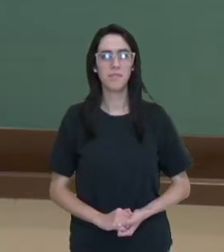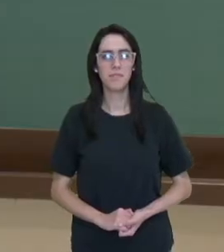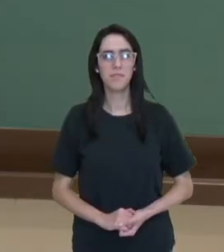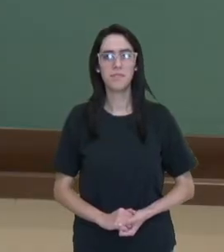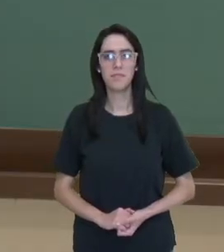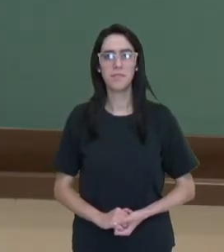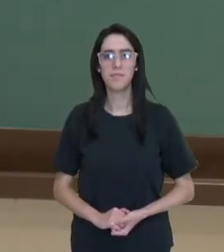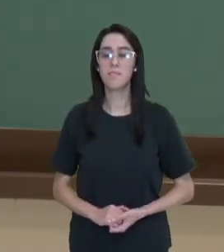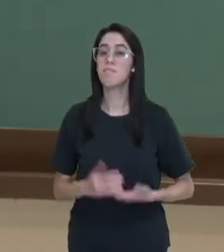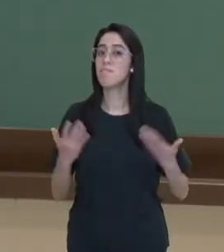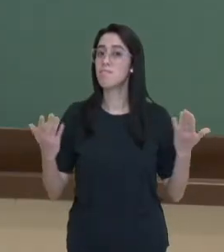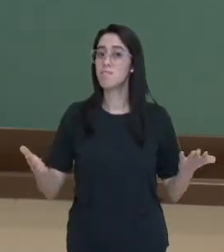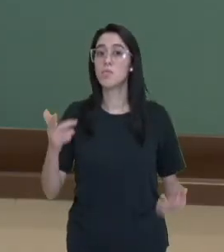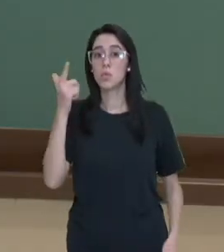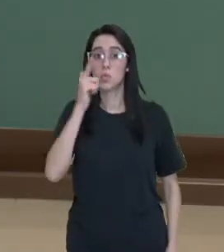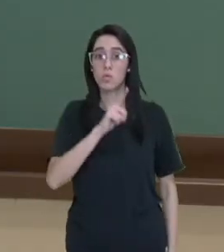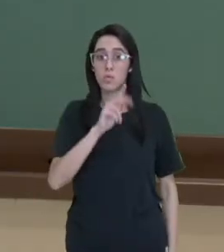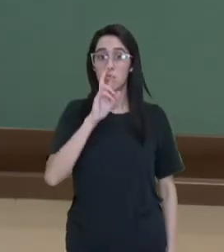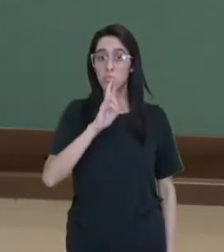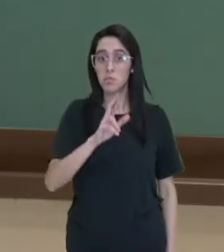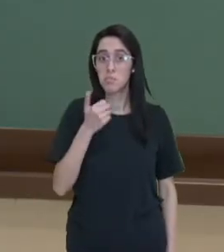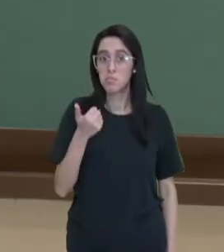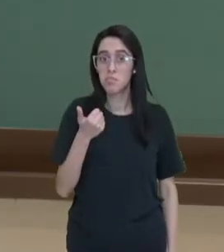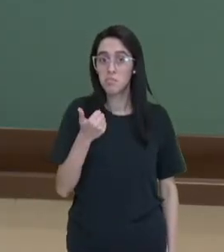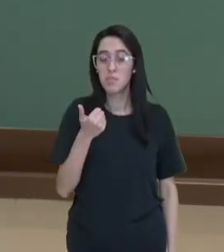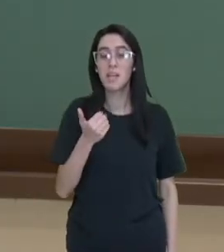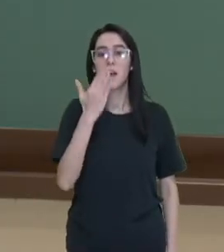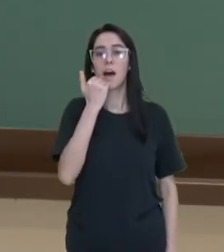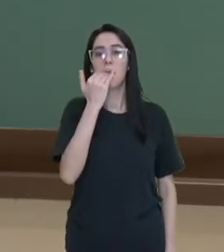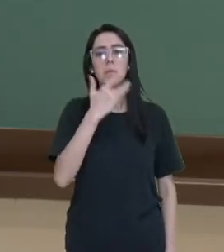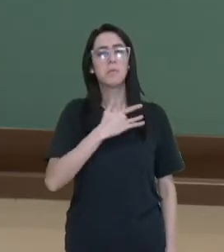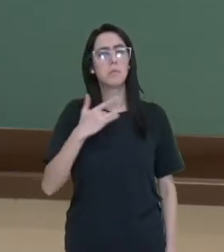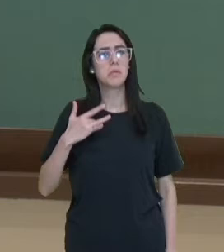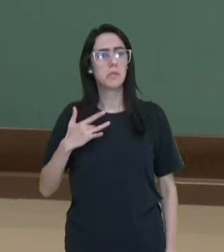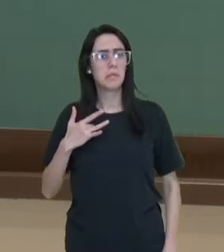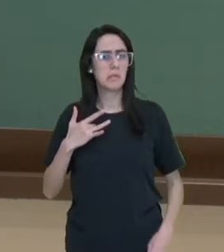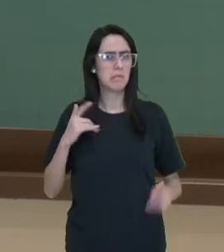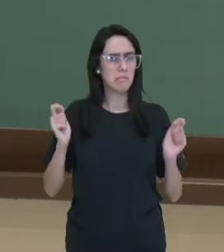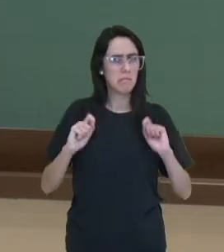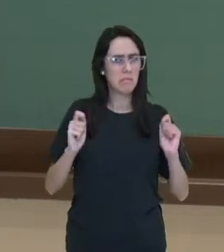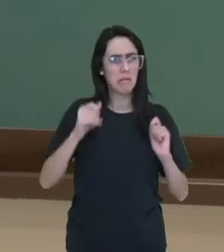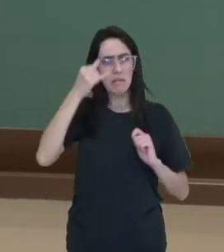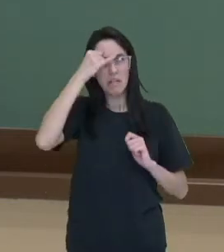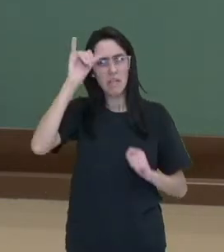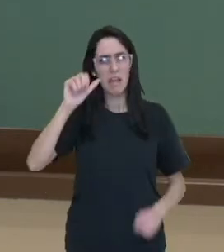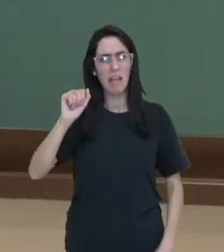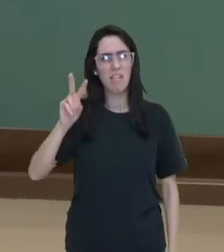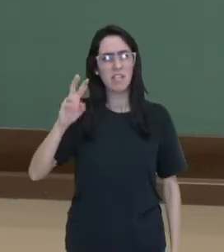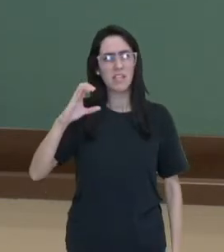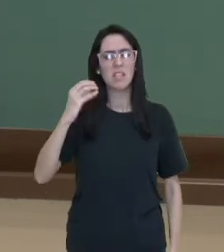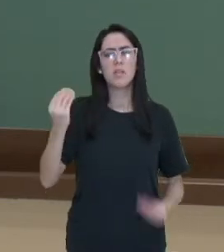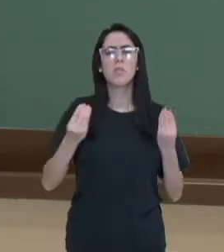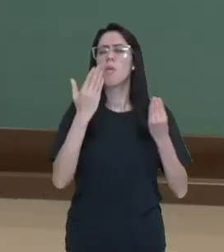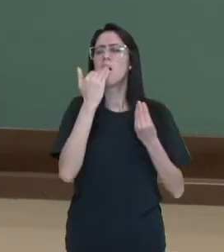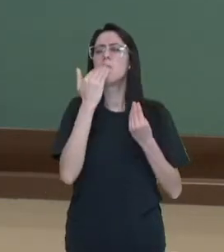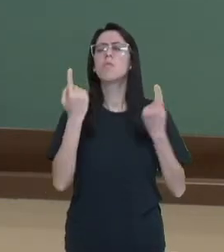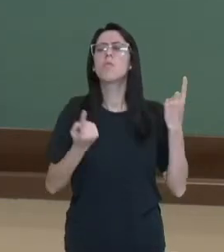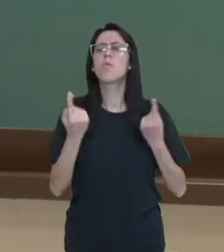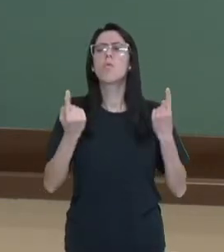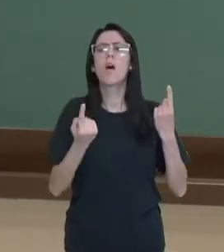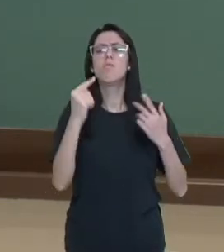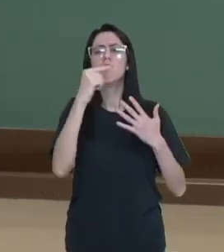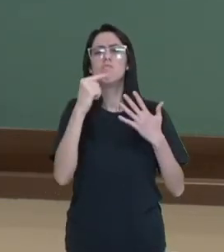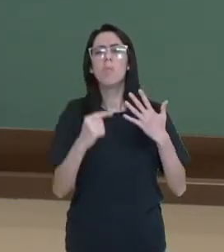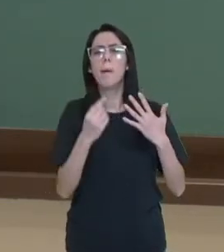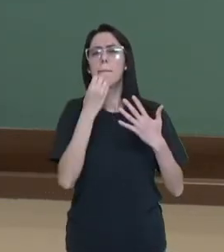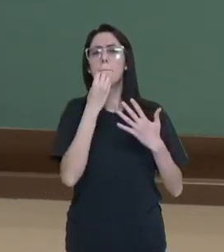E aí, pessoal, conseguiram fazer essa relação da alimentação saudável para prevenir o AVC? Quais serão alimentos que são os bons,